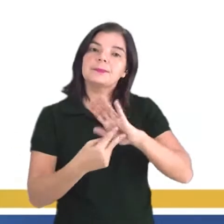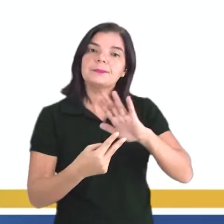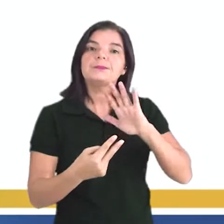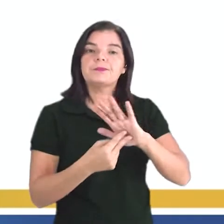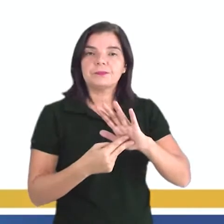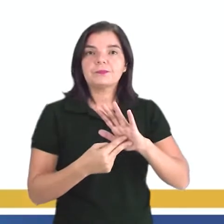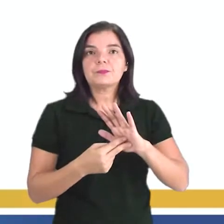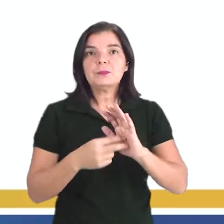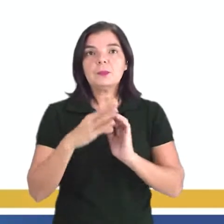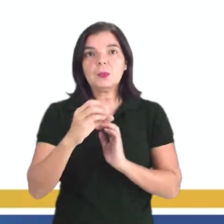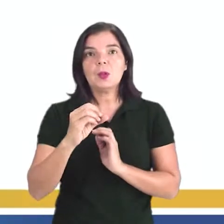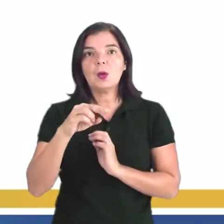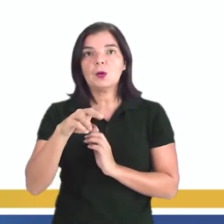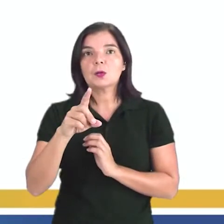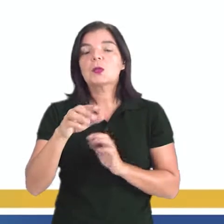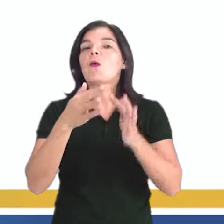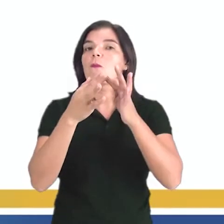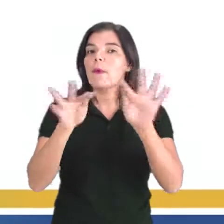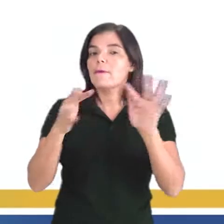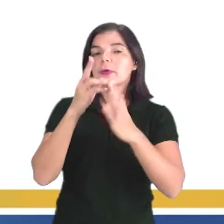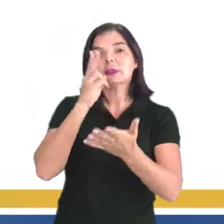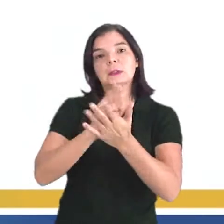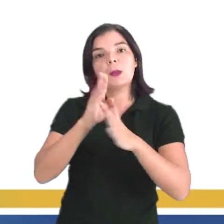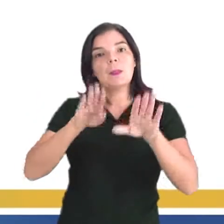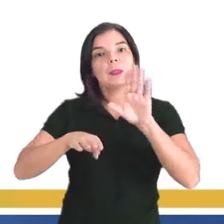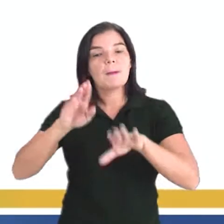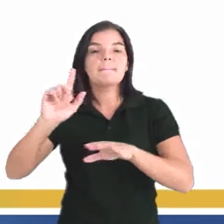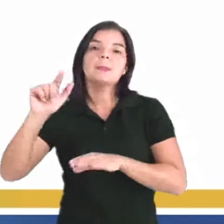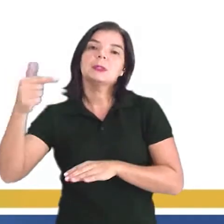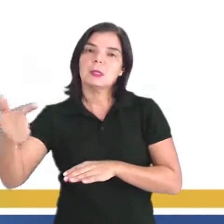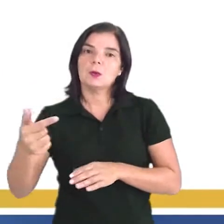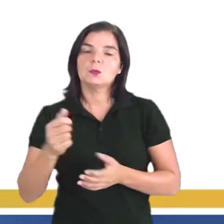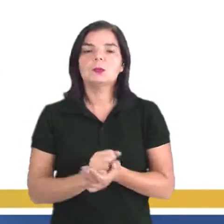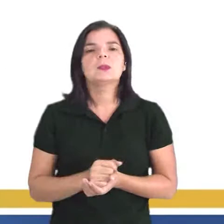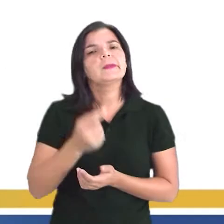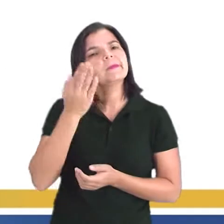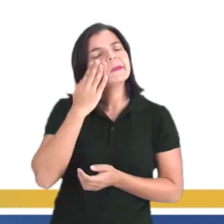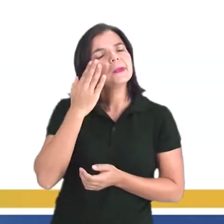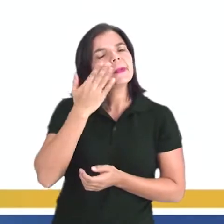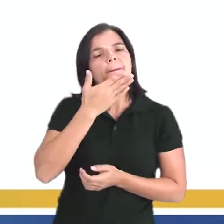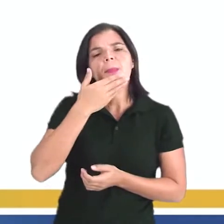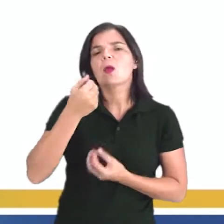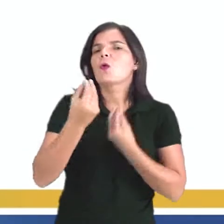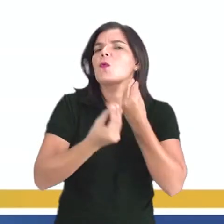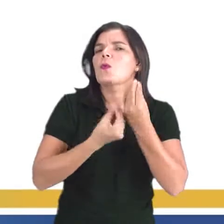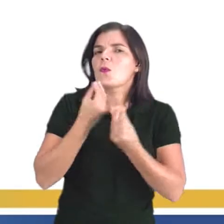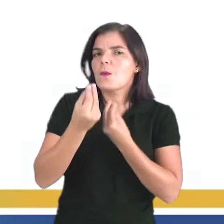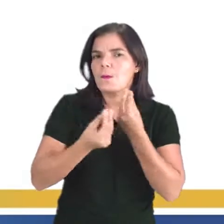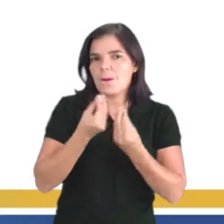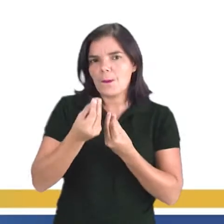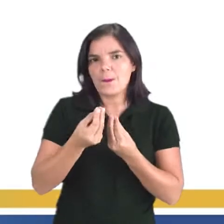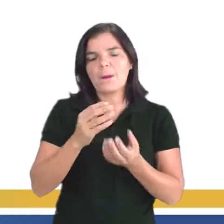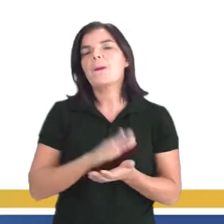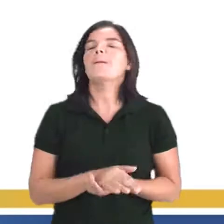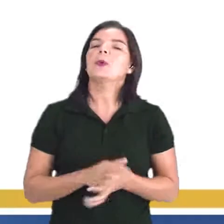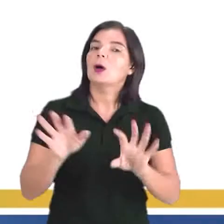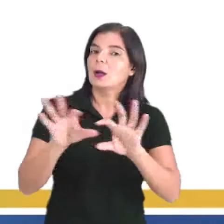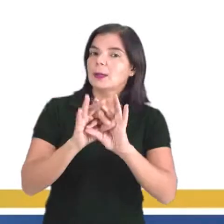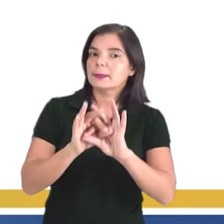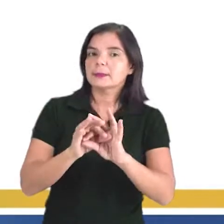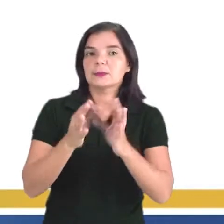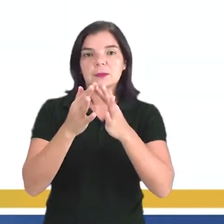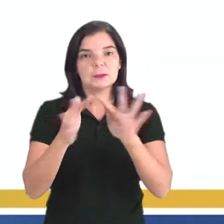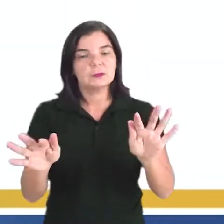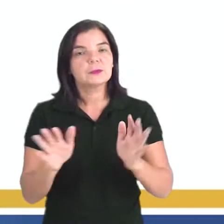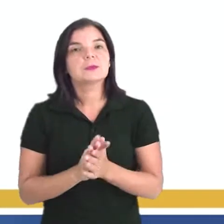nossas conditional forms. Uma frase sempre depende da outra. E a gente vai entender melhor como funcionam esses conditional forms, ok?